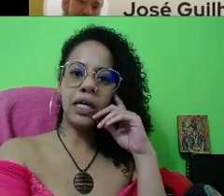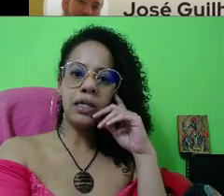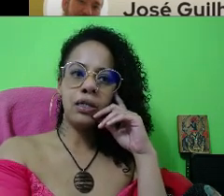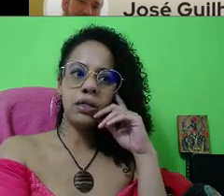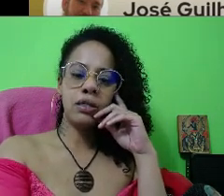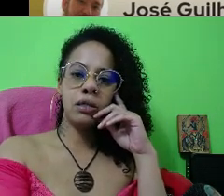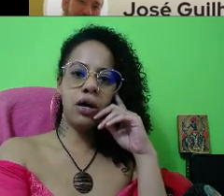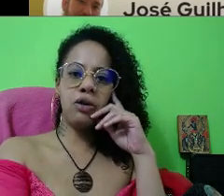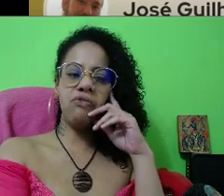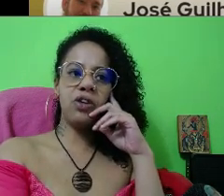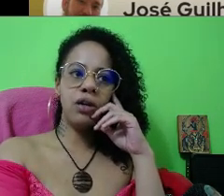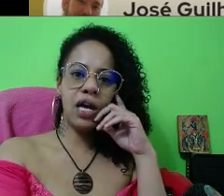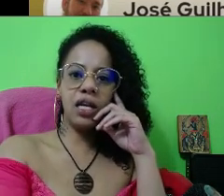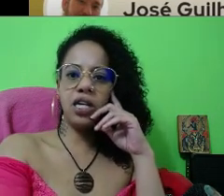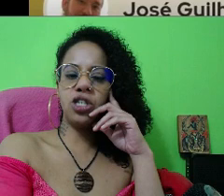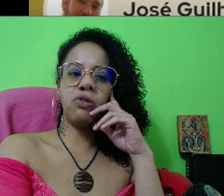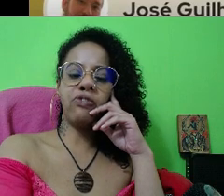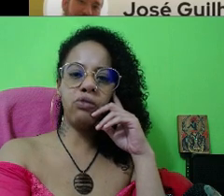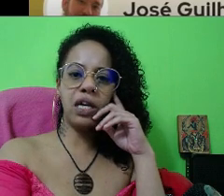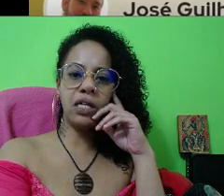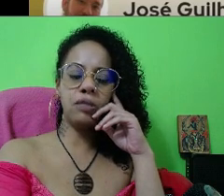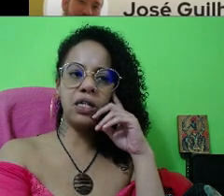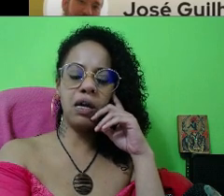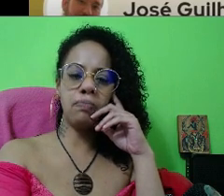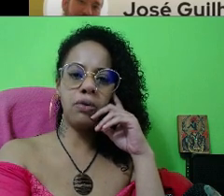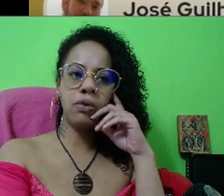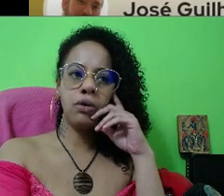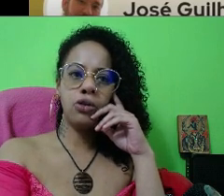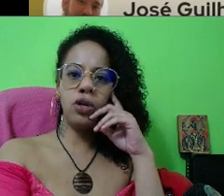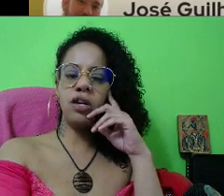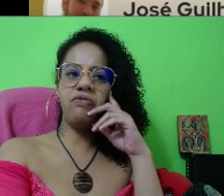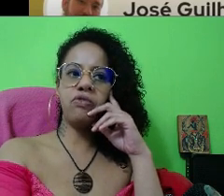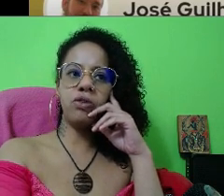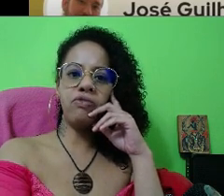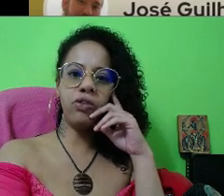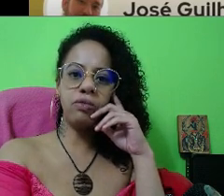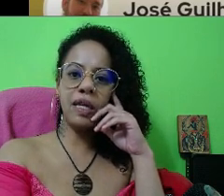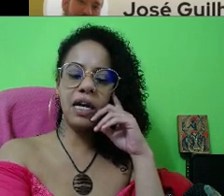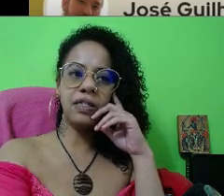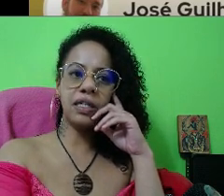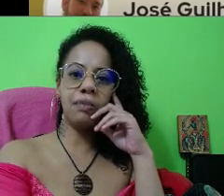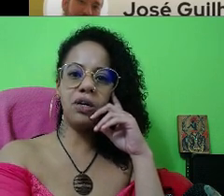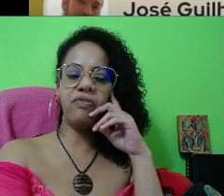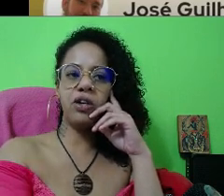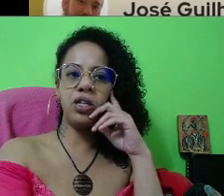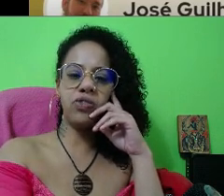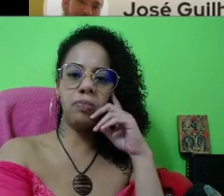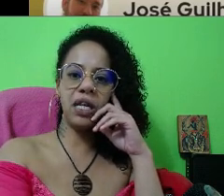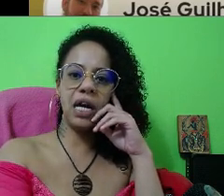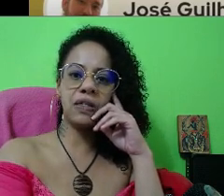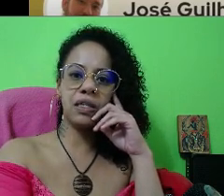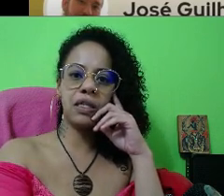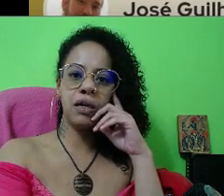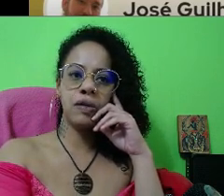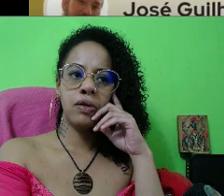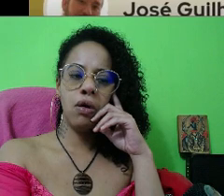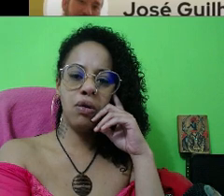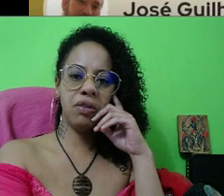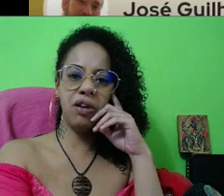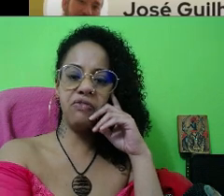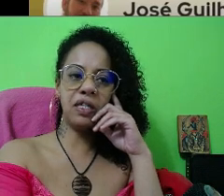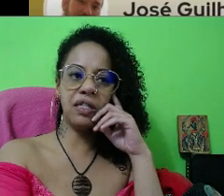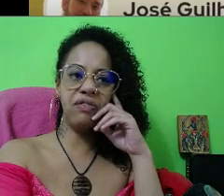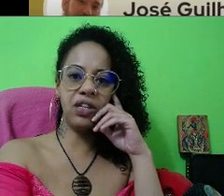um apoio à Lula eu não vi ele já bufa um desses por exemplo Juliane furno foi uma dessa Sabrina Fernandes foi uma dessas